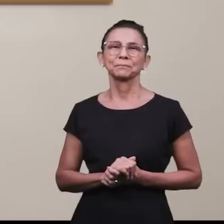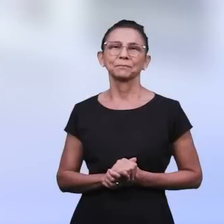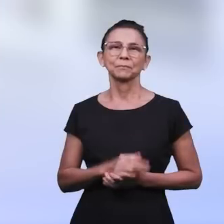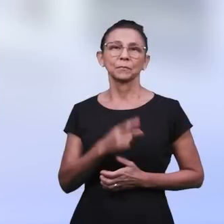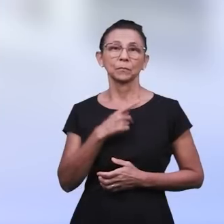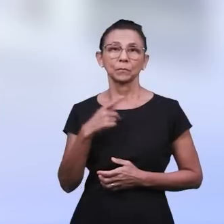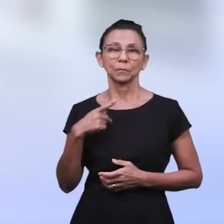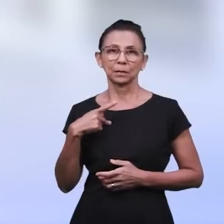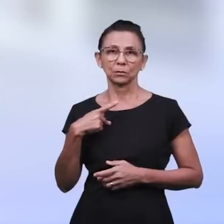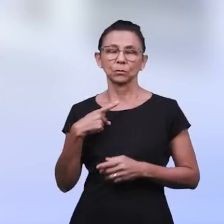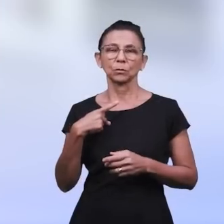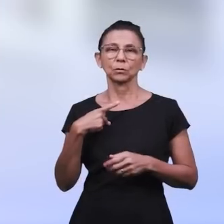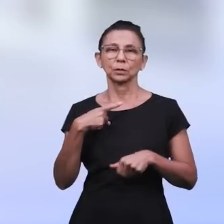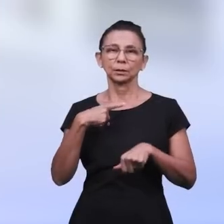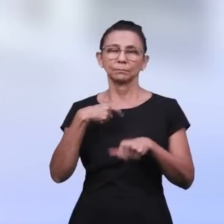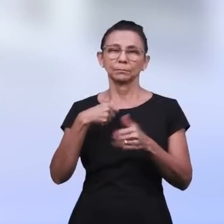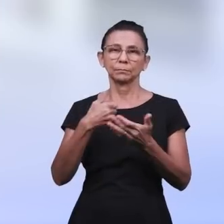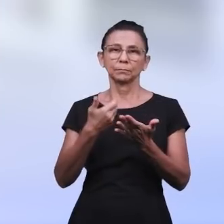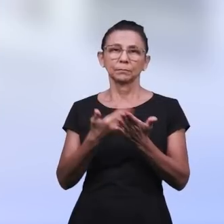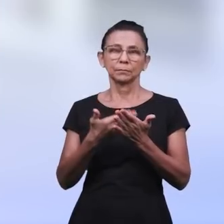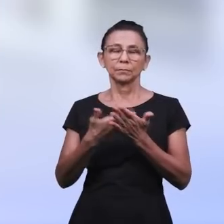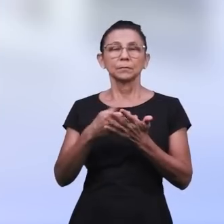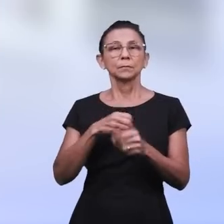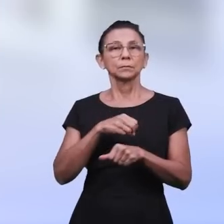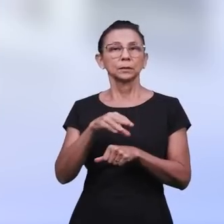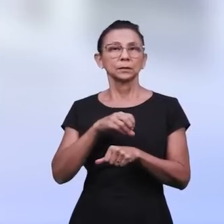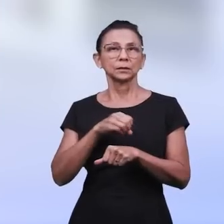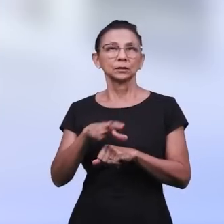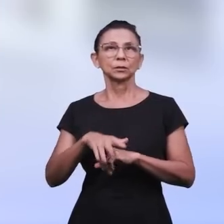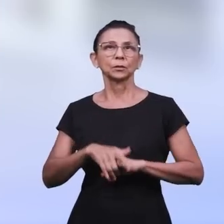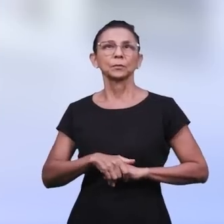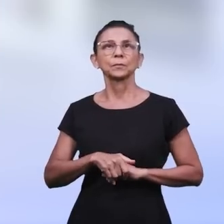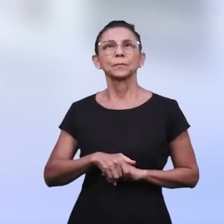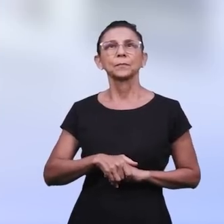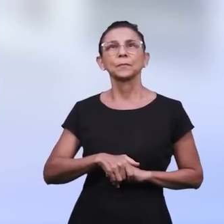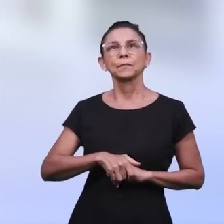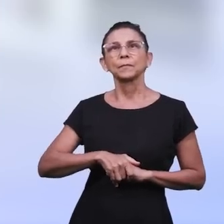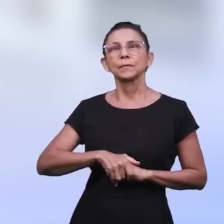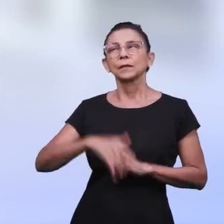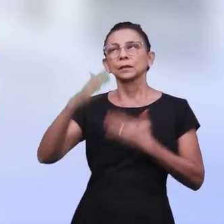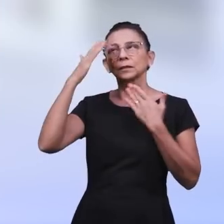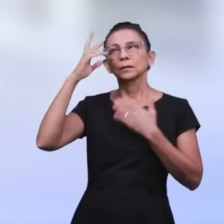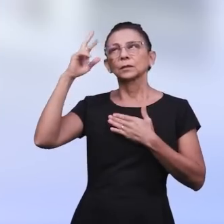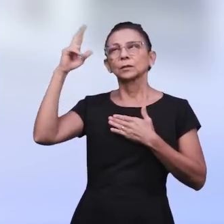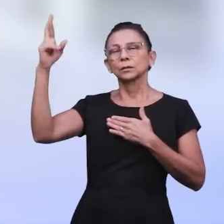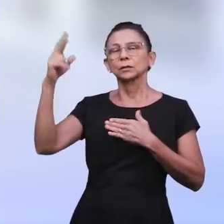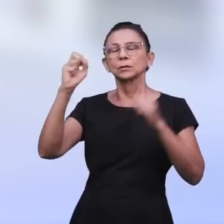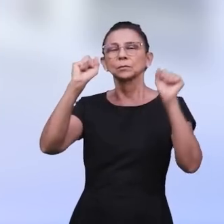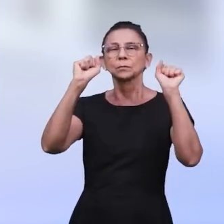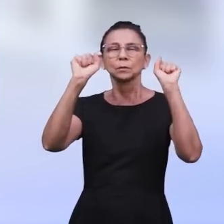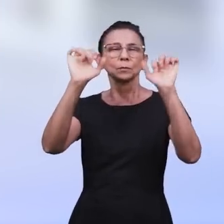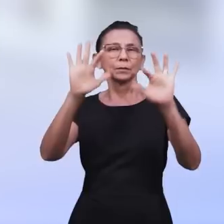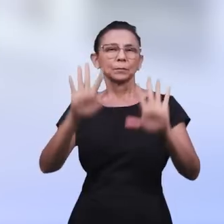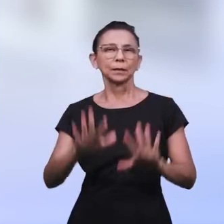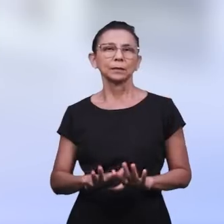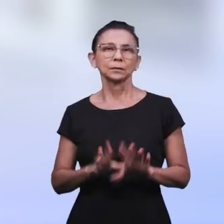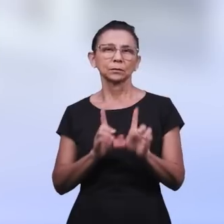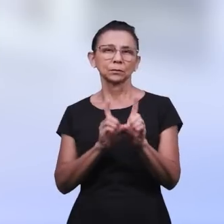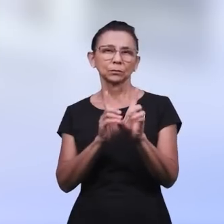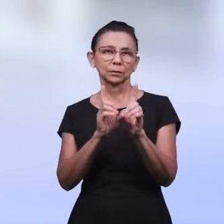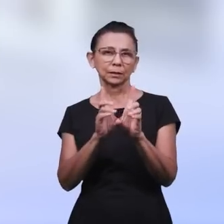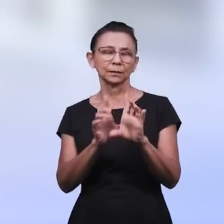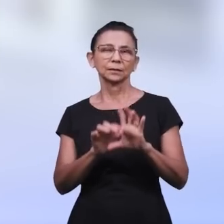Deus! Em Genebra, na Suíça, ocorreu um culto evangelístico com a presença de 5 visitantes. Neste culto, o Senhor